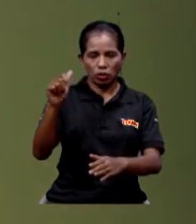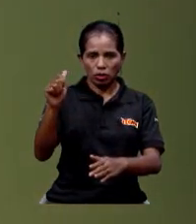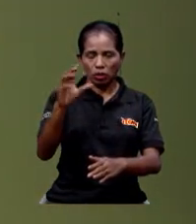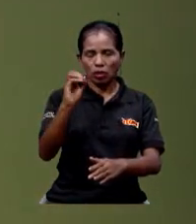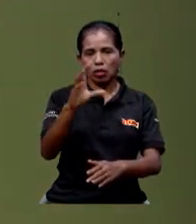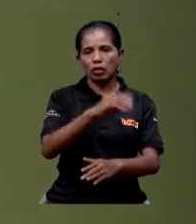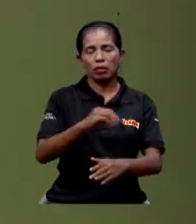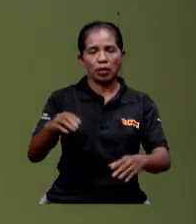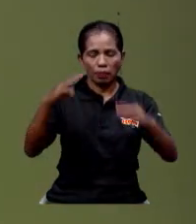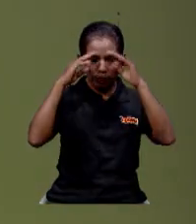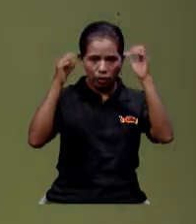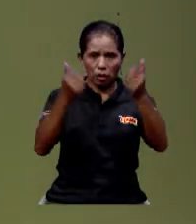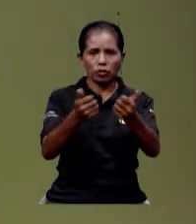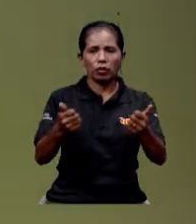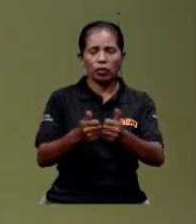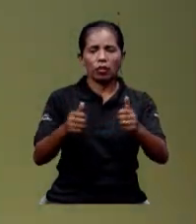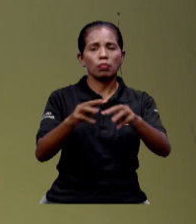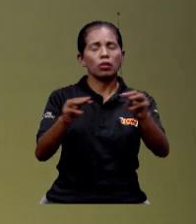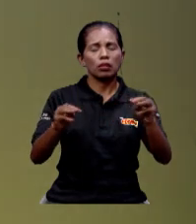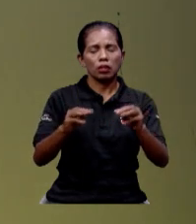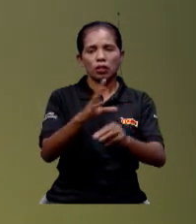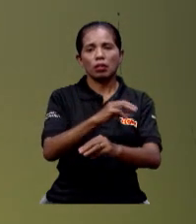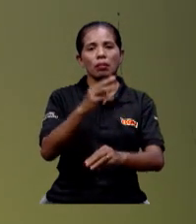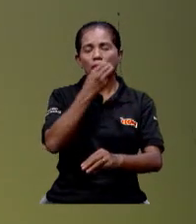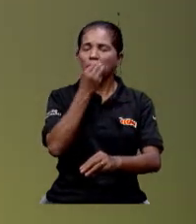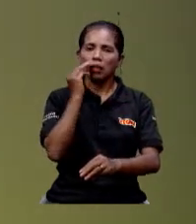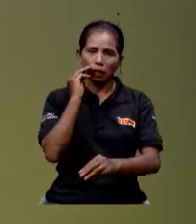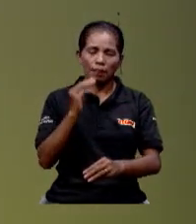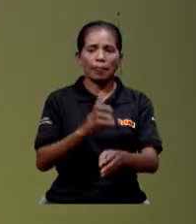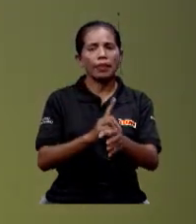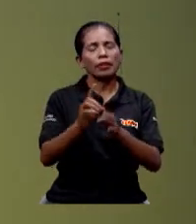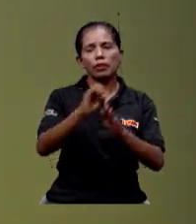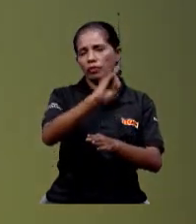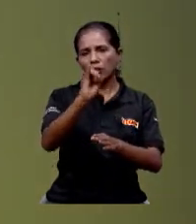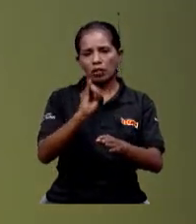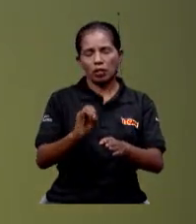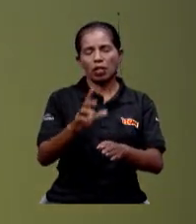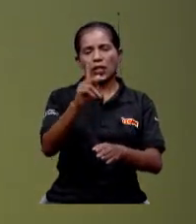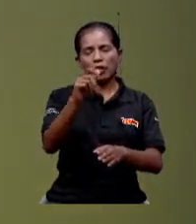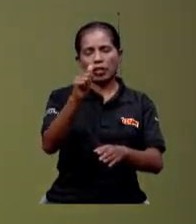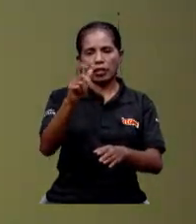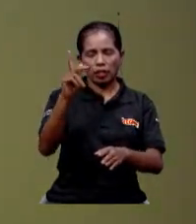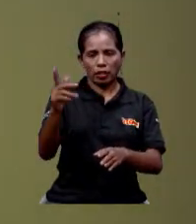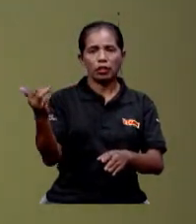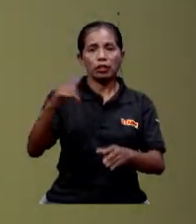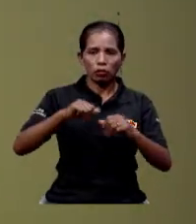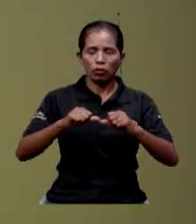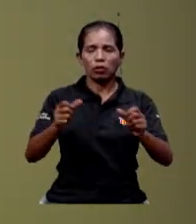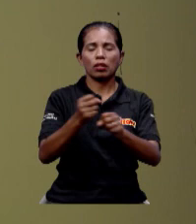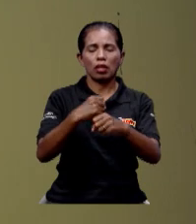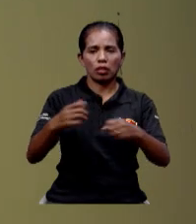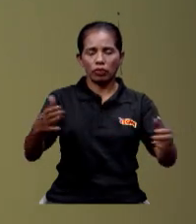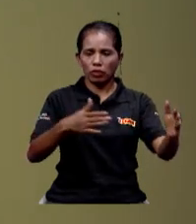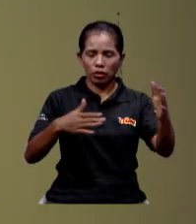ba ex-Presidente Autoridade Raioa, Maria Alcatiri. Tui Diretor de Investigação CAC, José Verdial, Ciro continua a livre